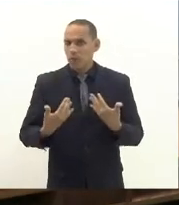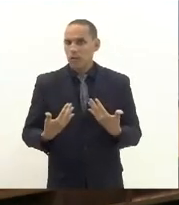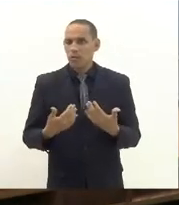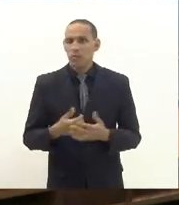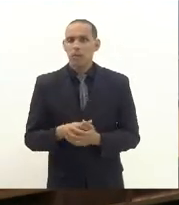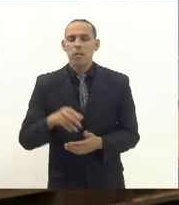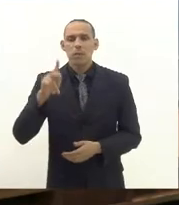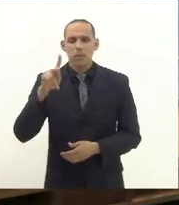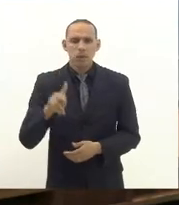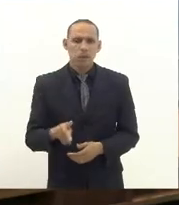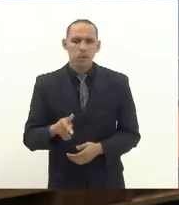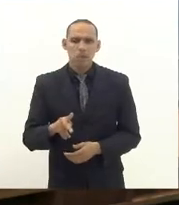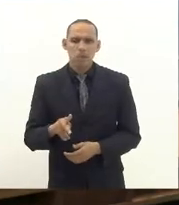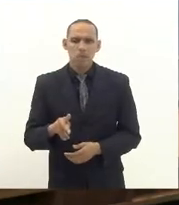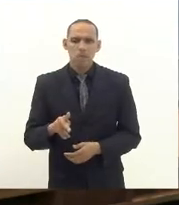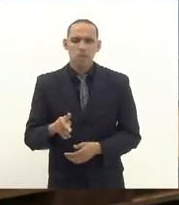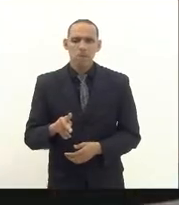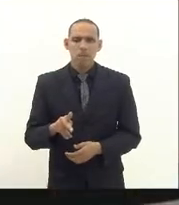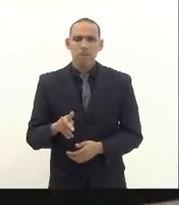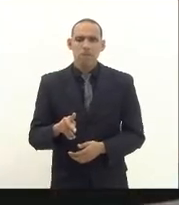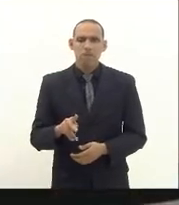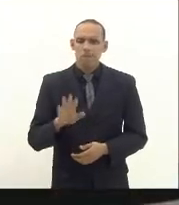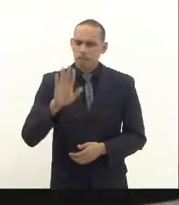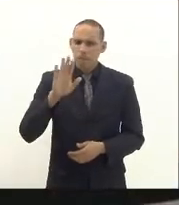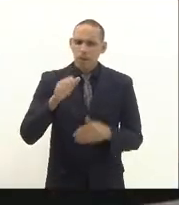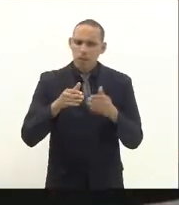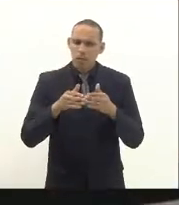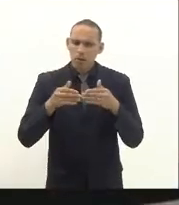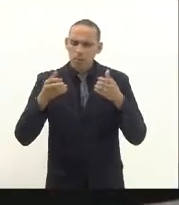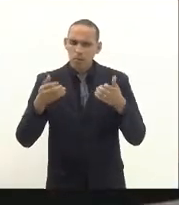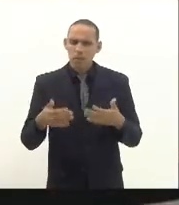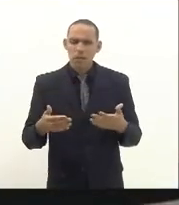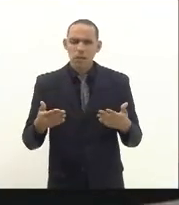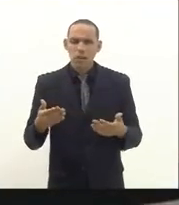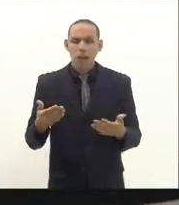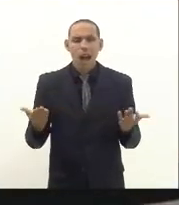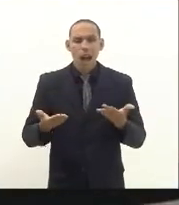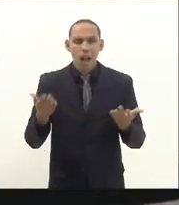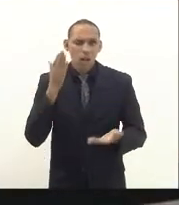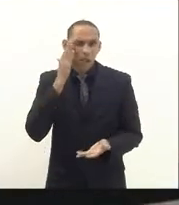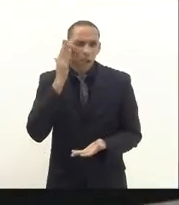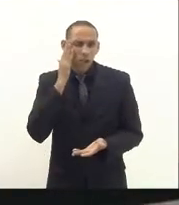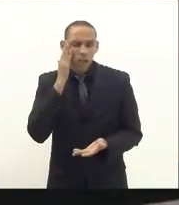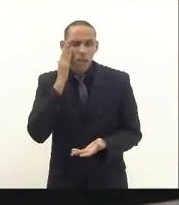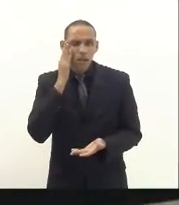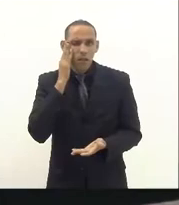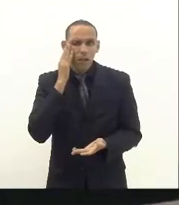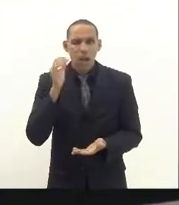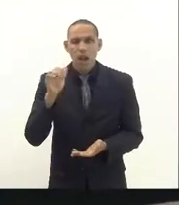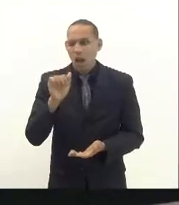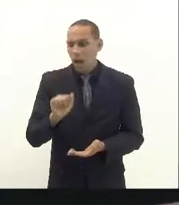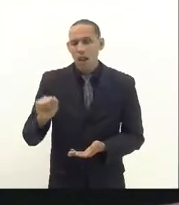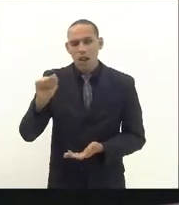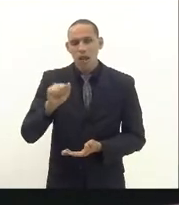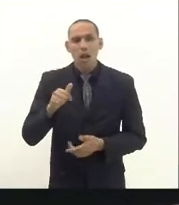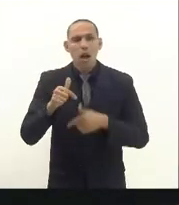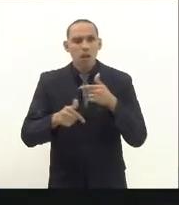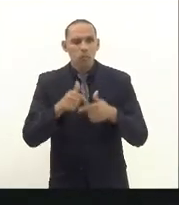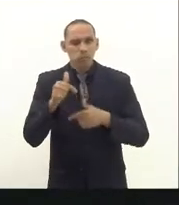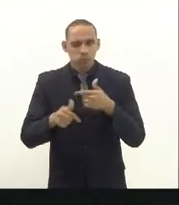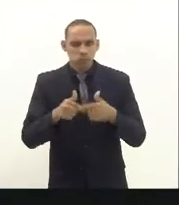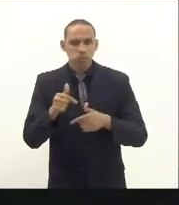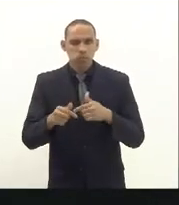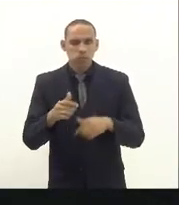favor fazer o permitido pela ordem que soube da Notícia Agora que uma associação de operadoras de